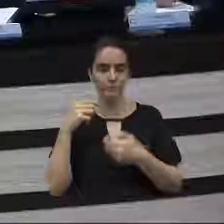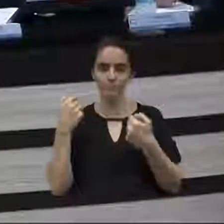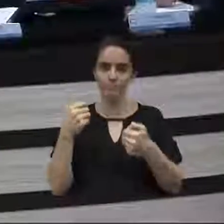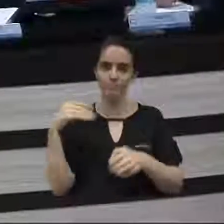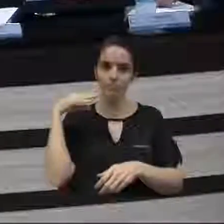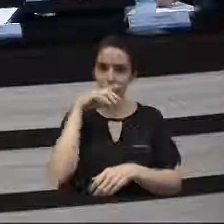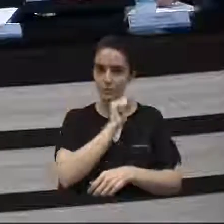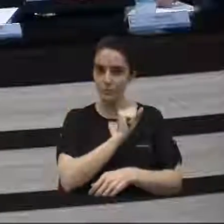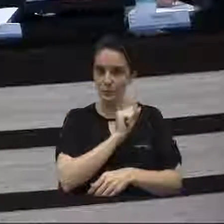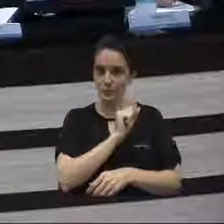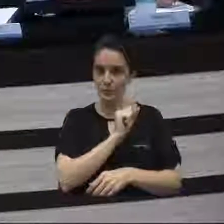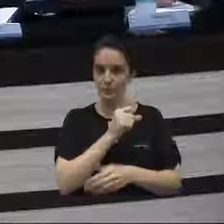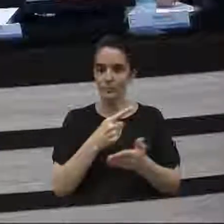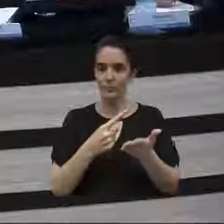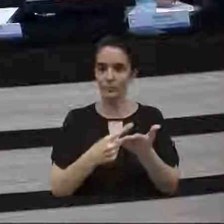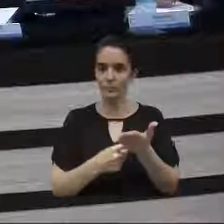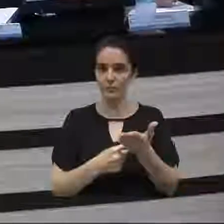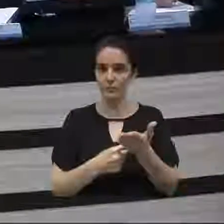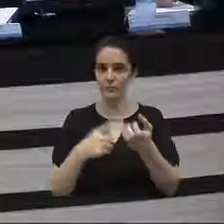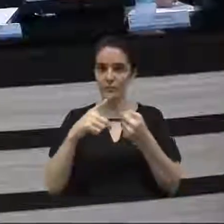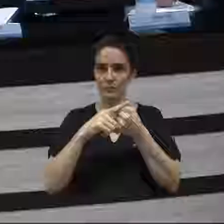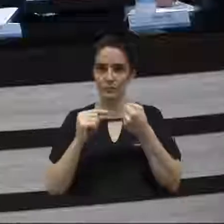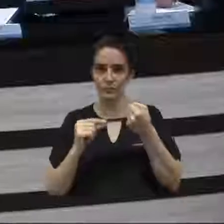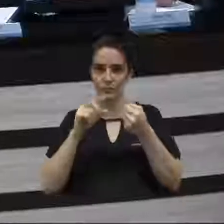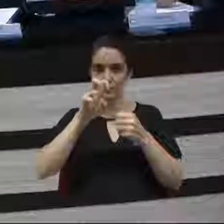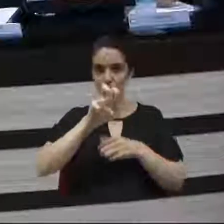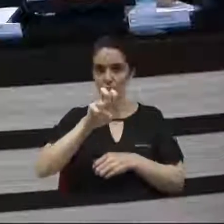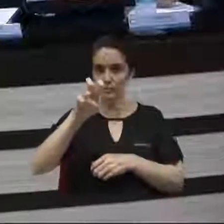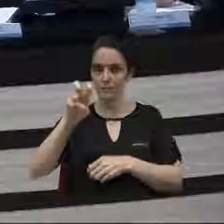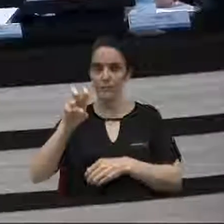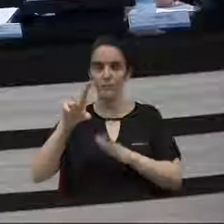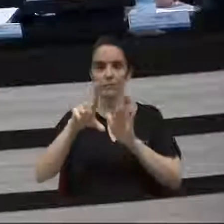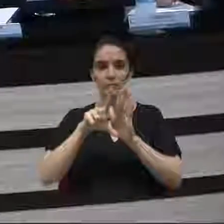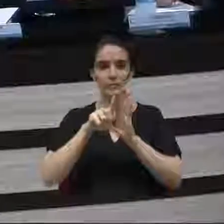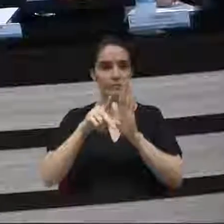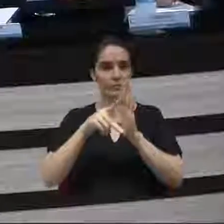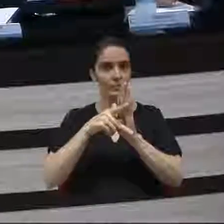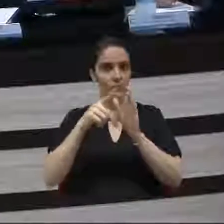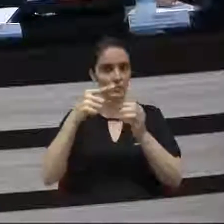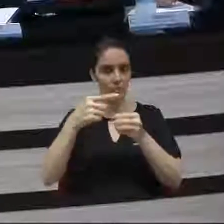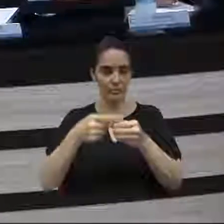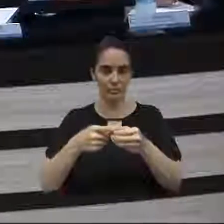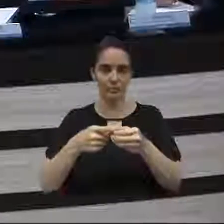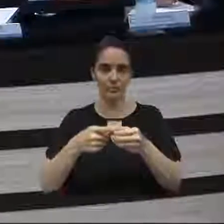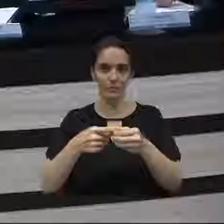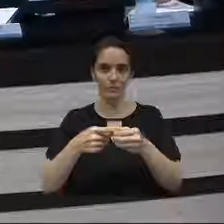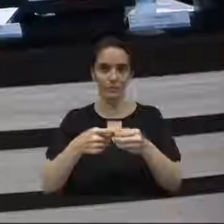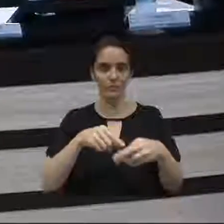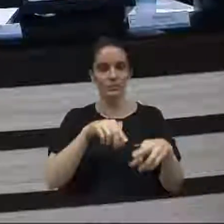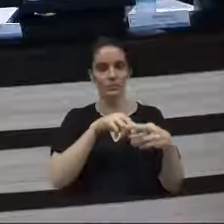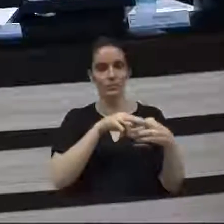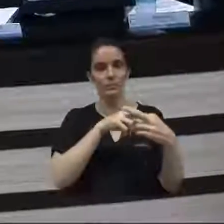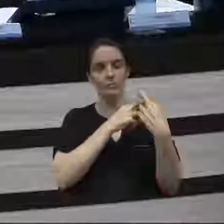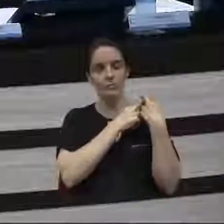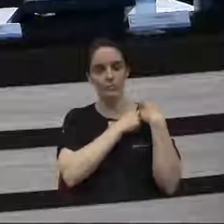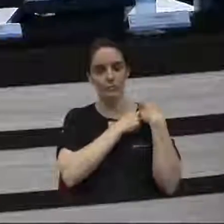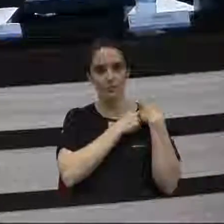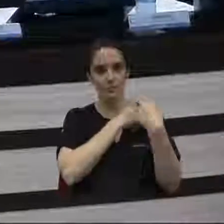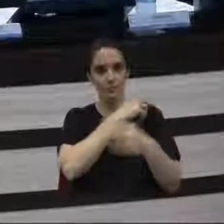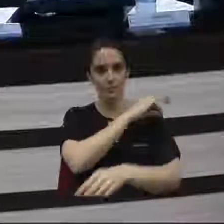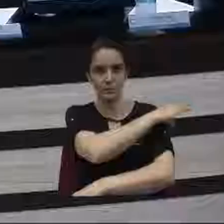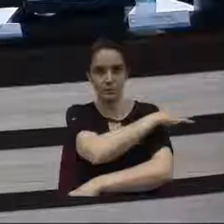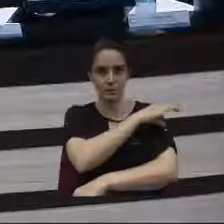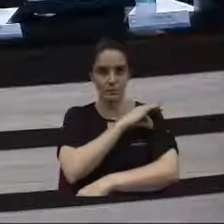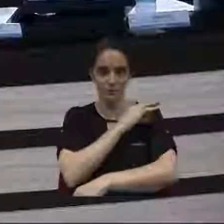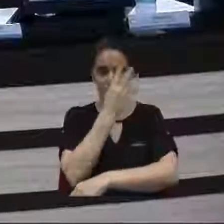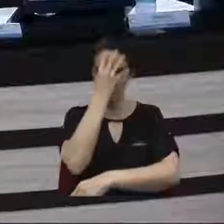de urgência, de conformidade com o artigo 55 da Lei Orgânica do Município. Mário Celso Botion, Prefeito